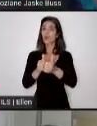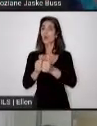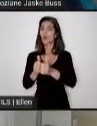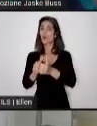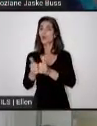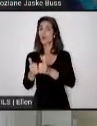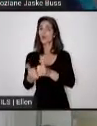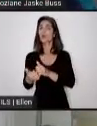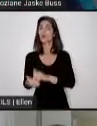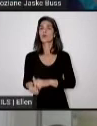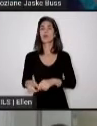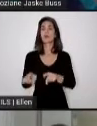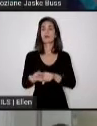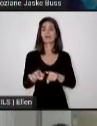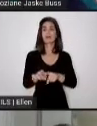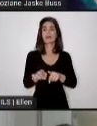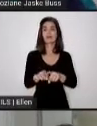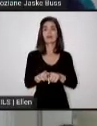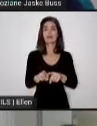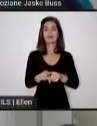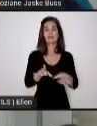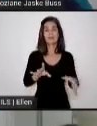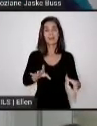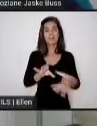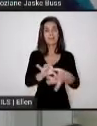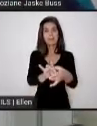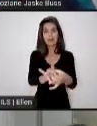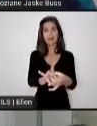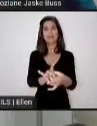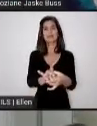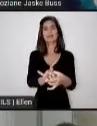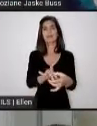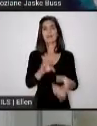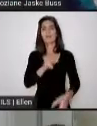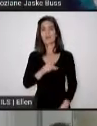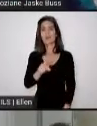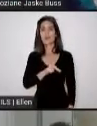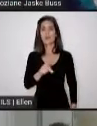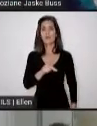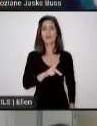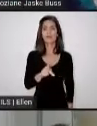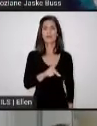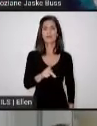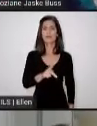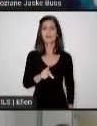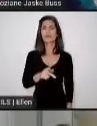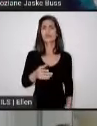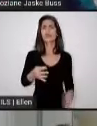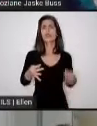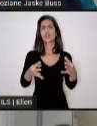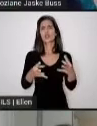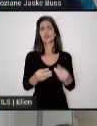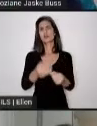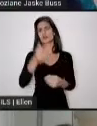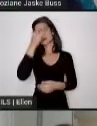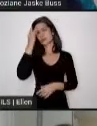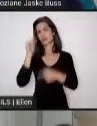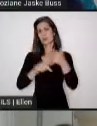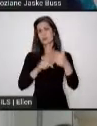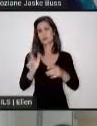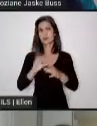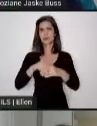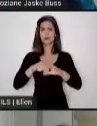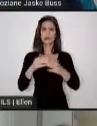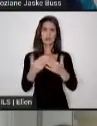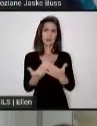fortalecendo vínculos, né, entre professores e todos os atores da escola, né? Então, a